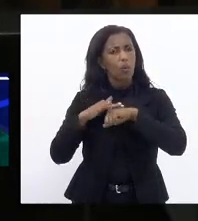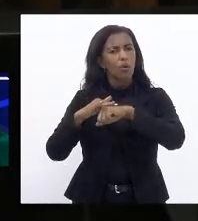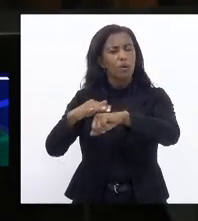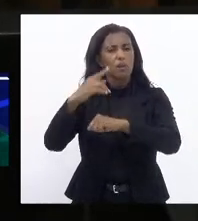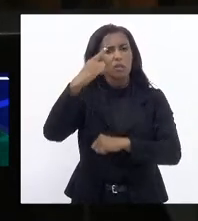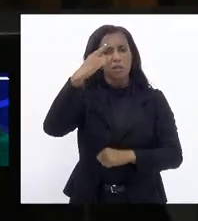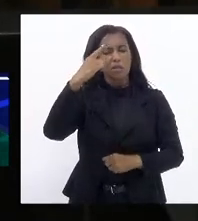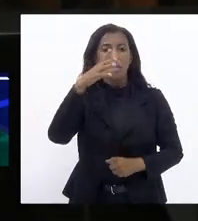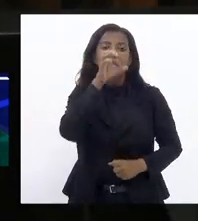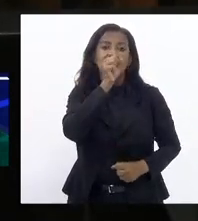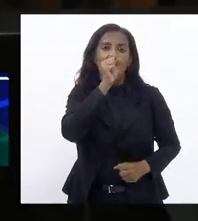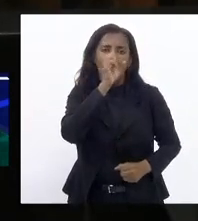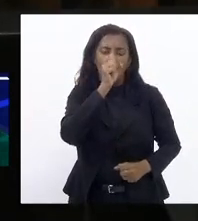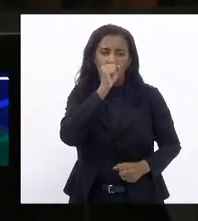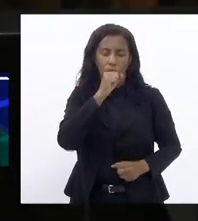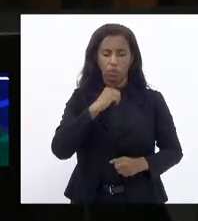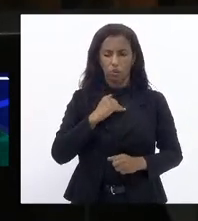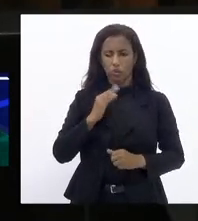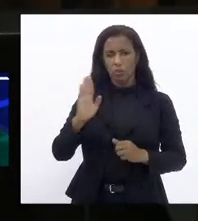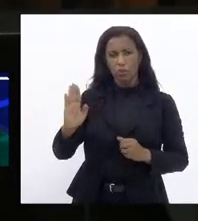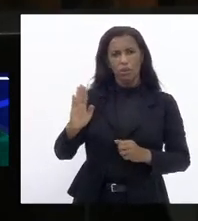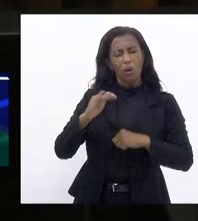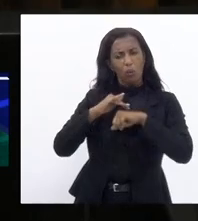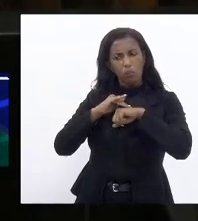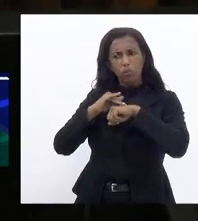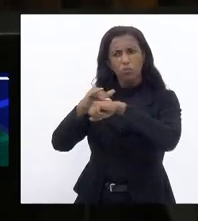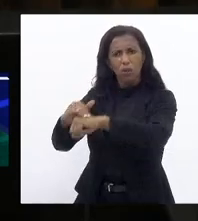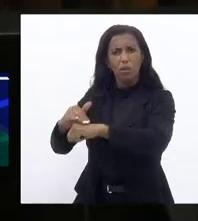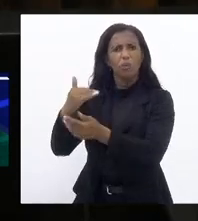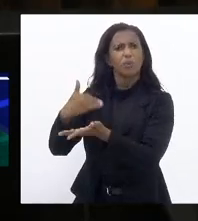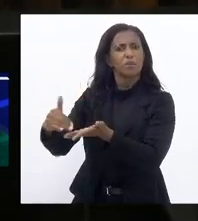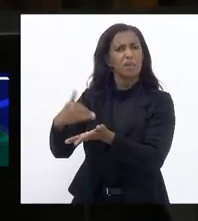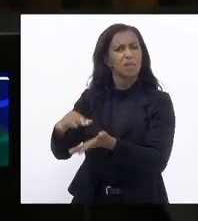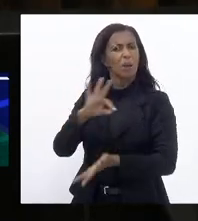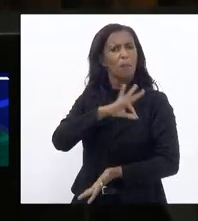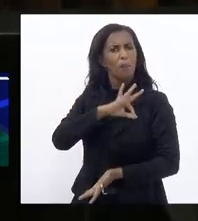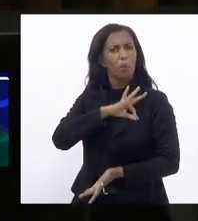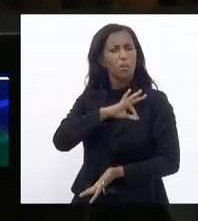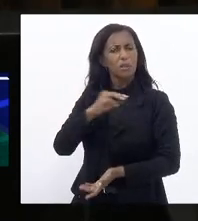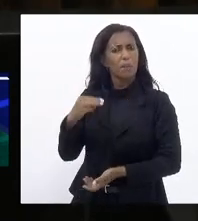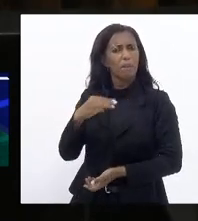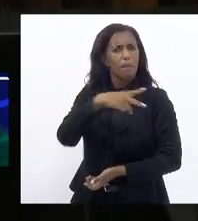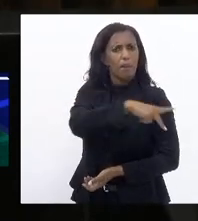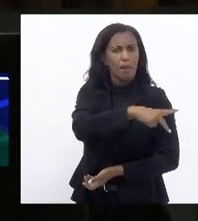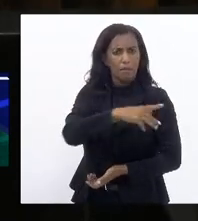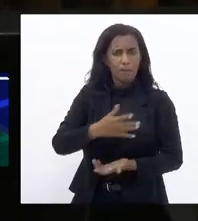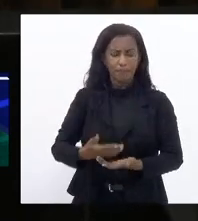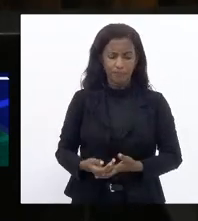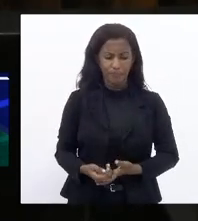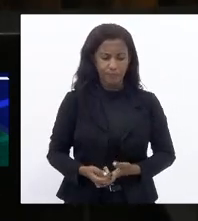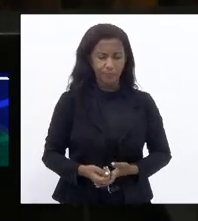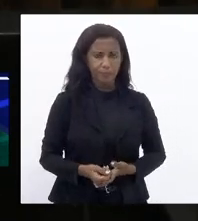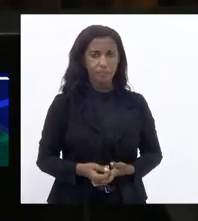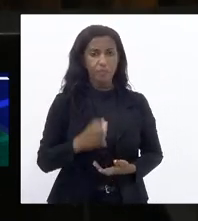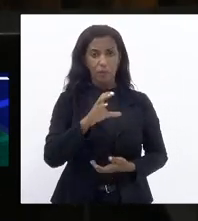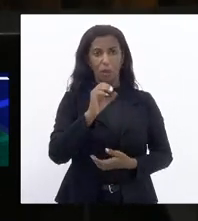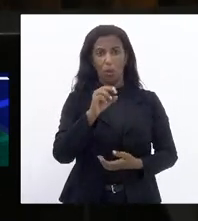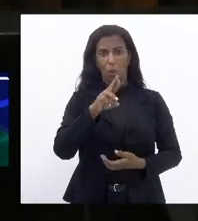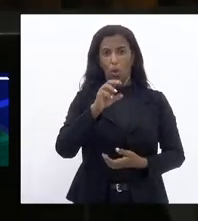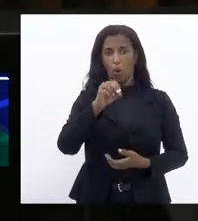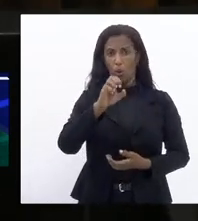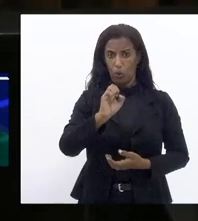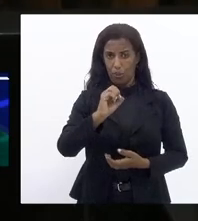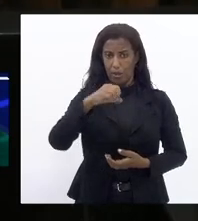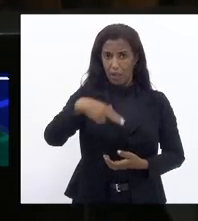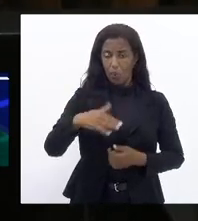no sábado, aliás, quando estive lá, diretamente de Campos, liguei para o então secretário de Polícia Militar, não sabia que estava demissionário, Coronel Figueiredo, mas liguei